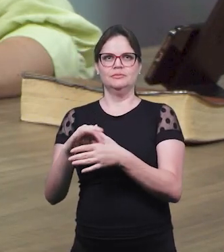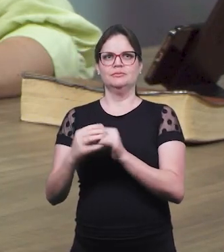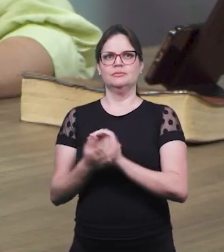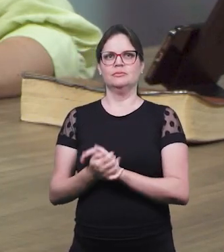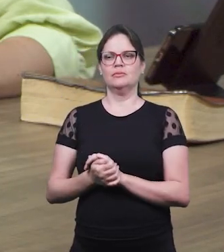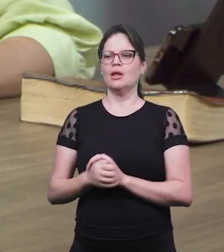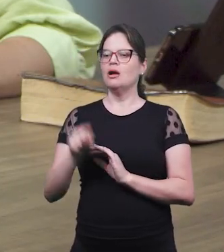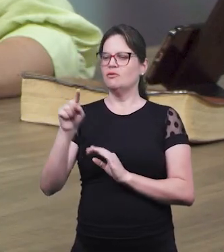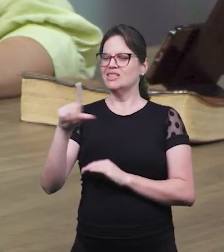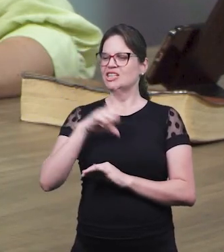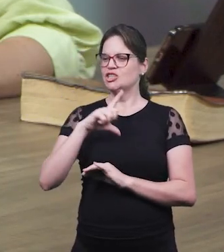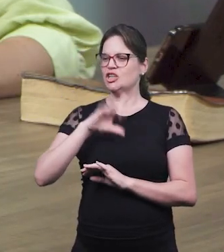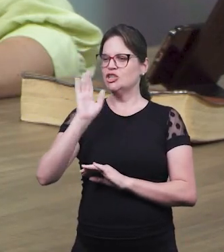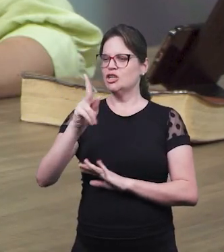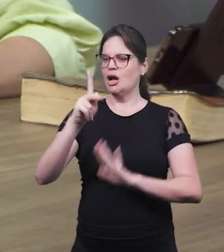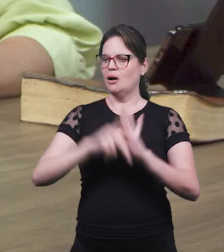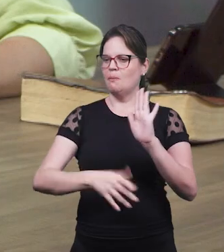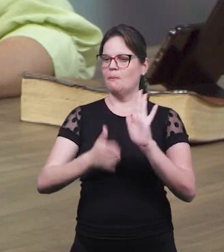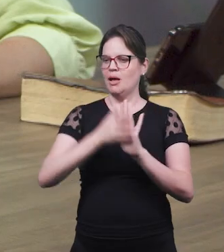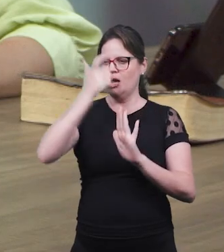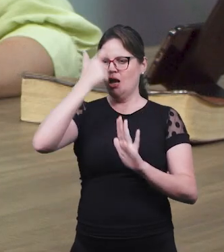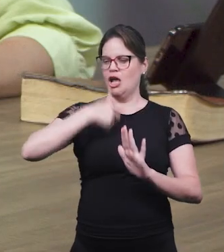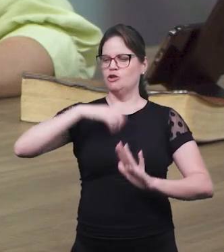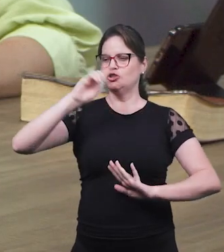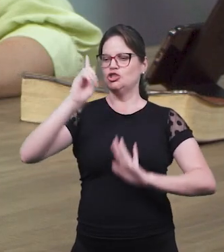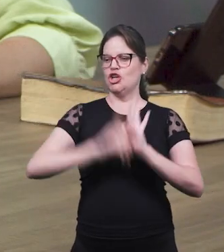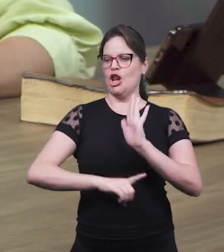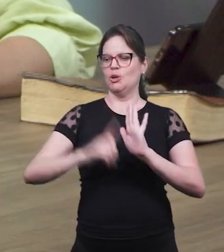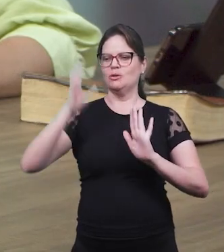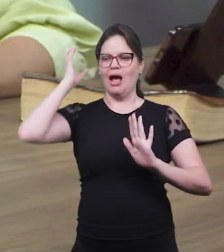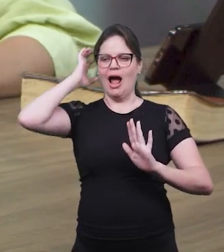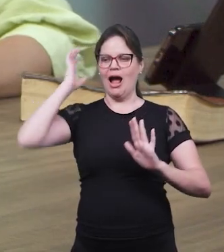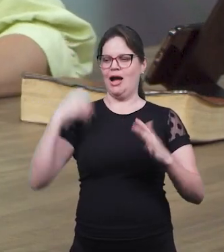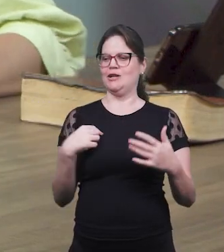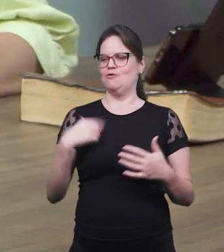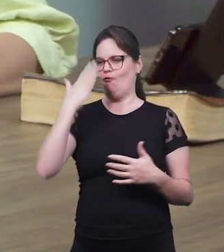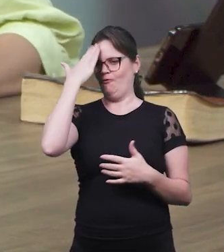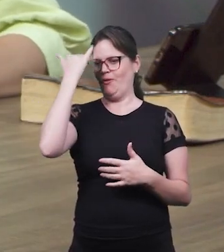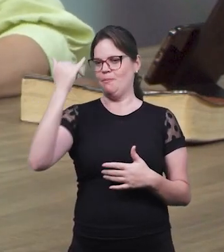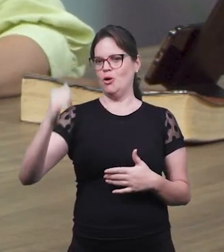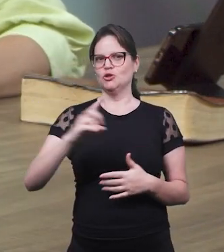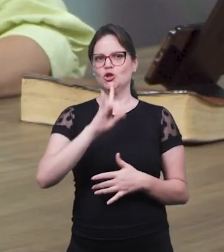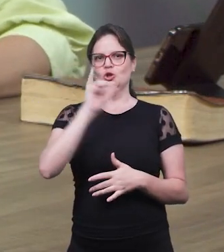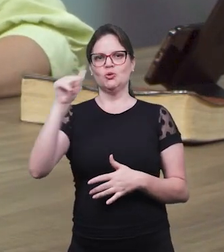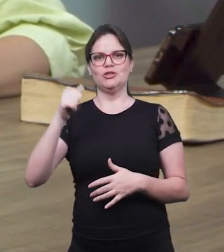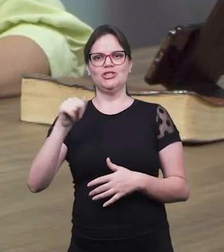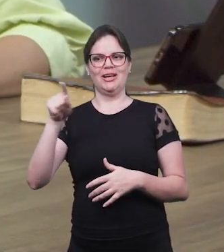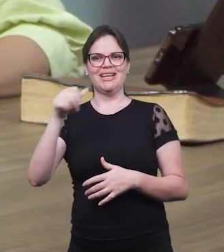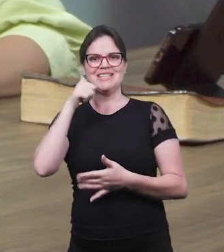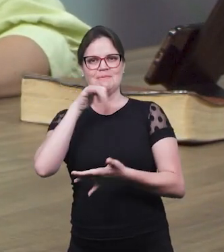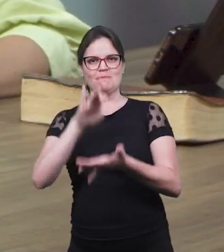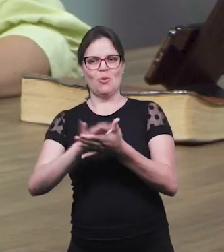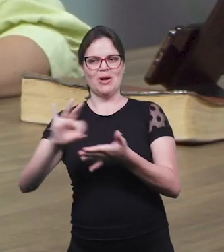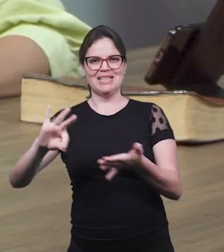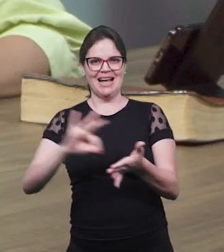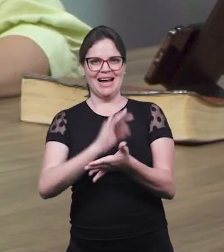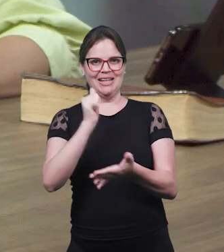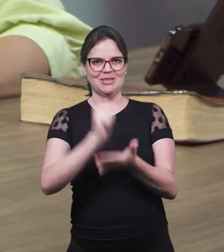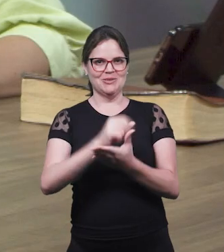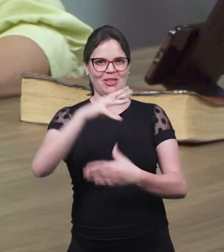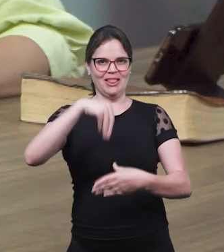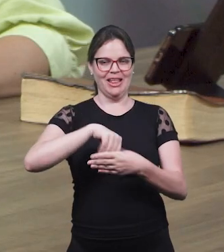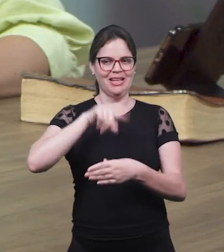projeto, assim, um dia eu vou ser um diretor de uma grande rádio, quando Valéria te matriculou lá no